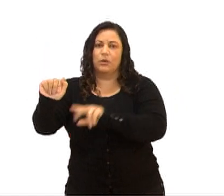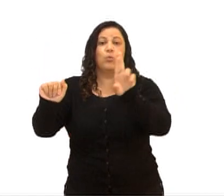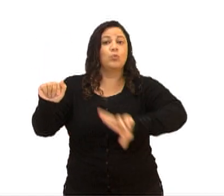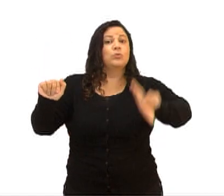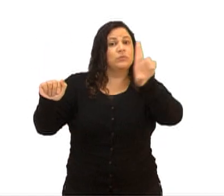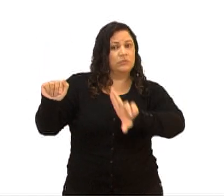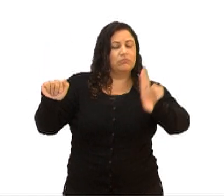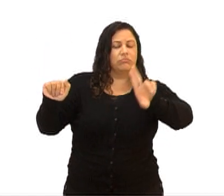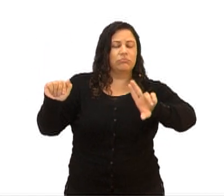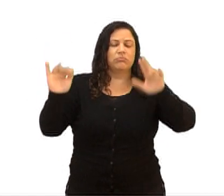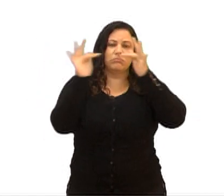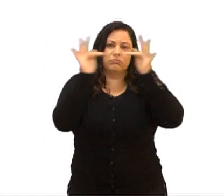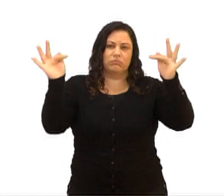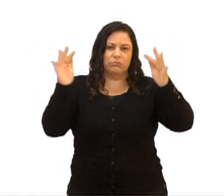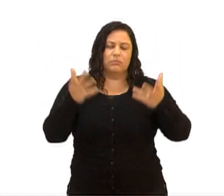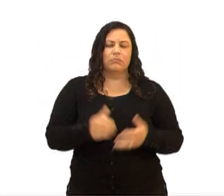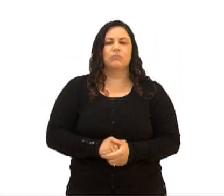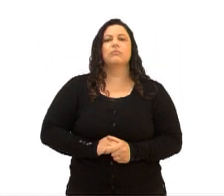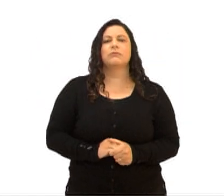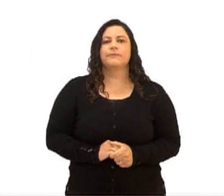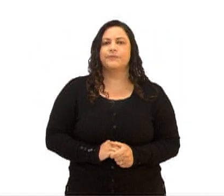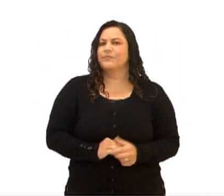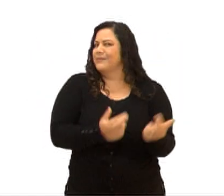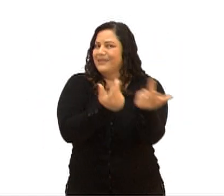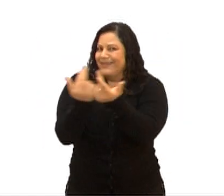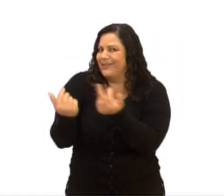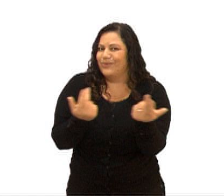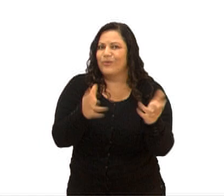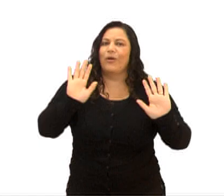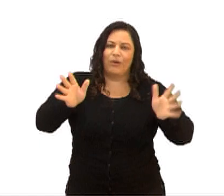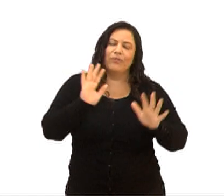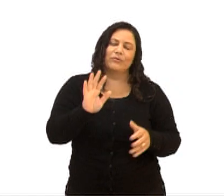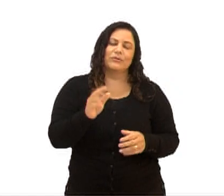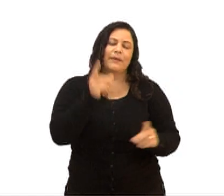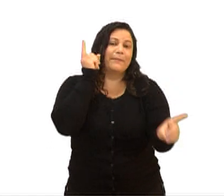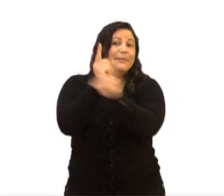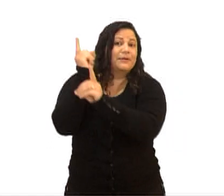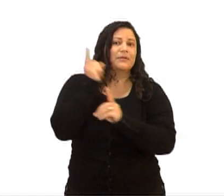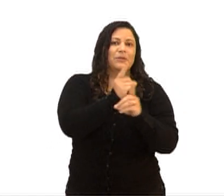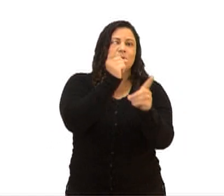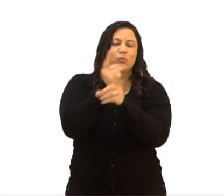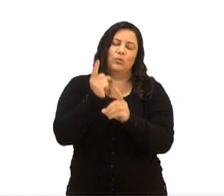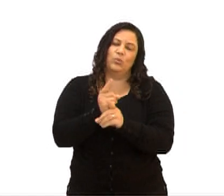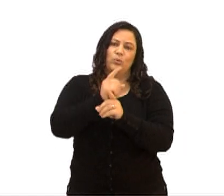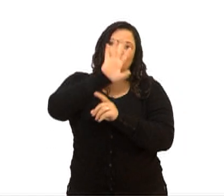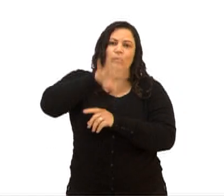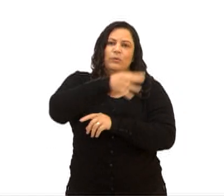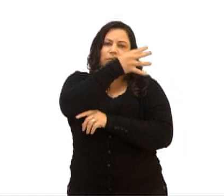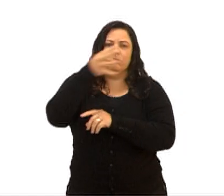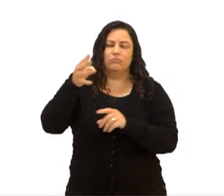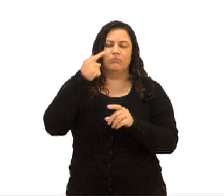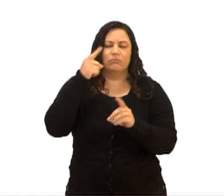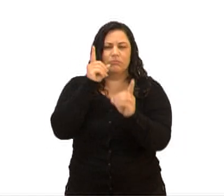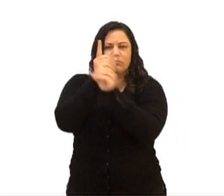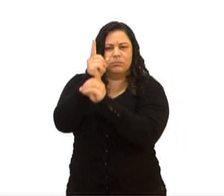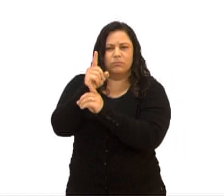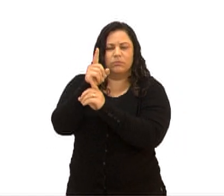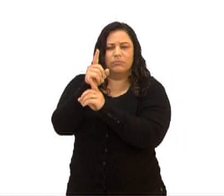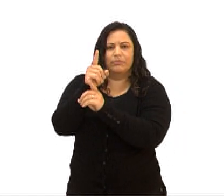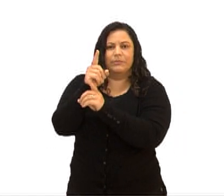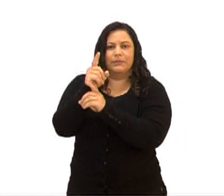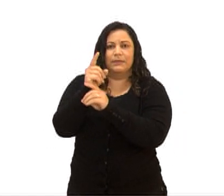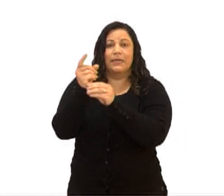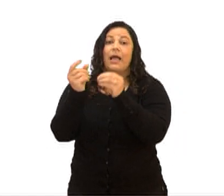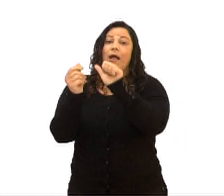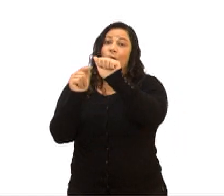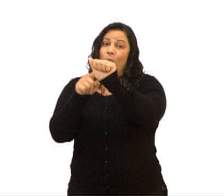É exatamente o que a gente tem feito, certo? Para a gente encontrar o elemento, o que a gente faz? Pega o determinante de A, guarda ele